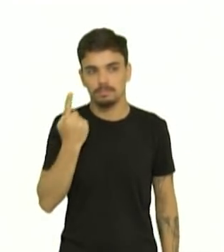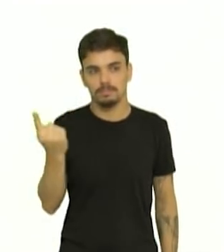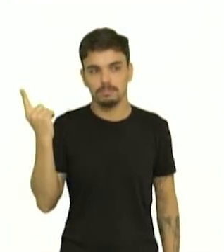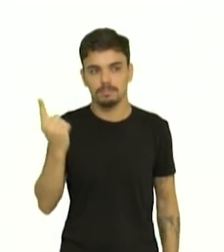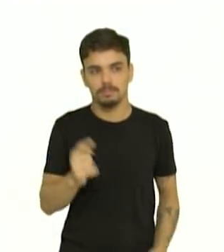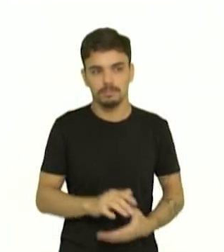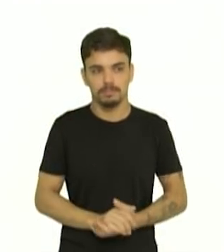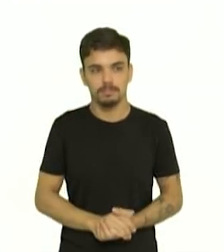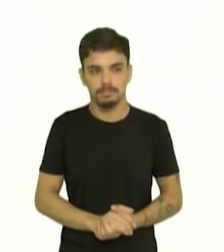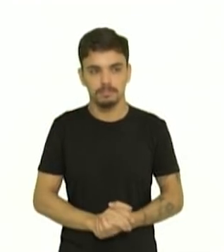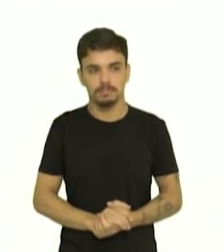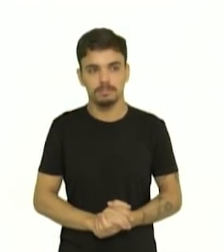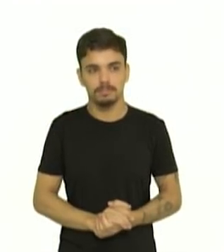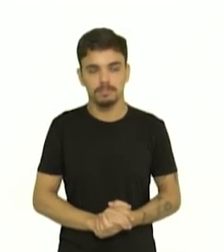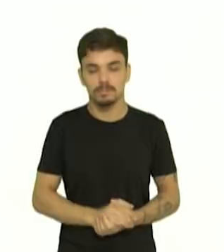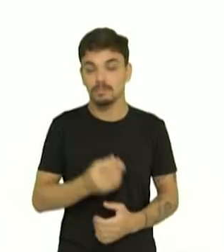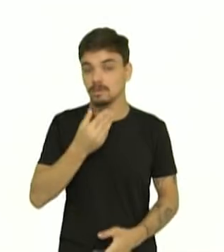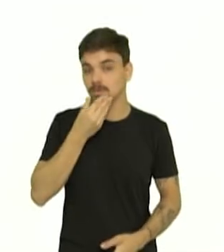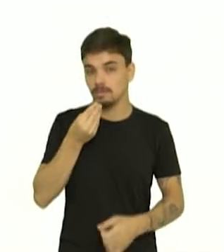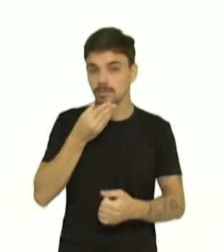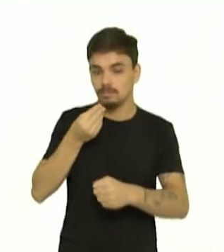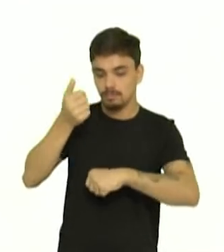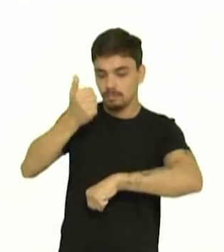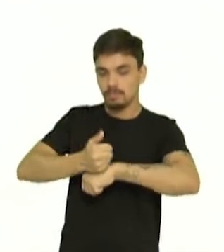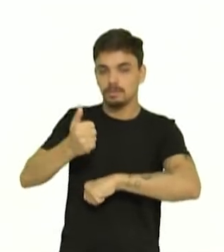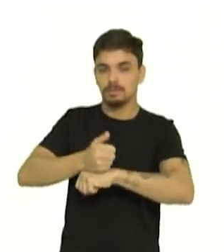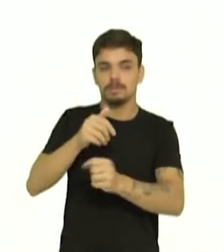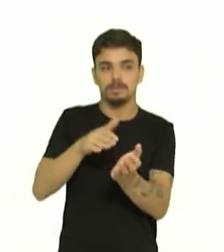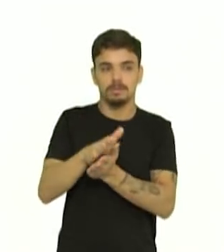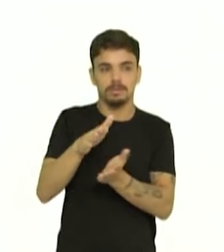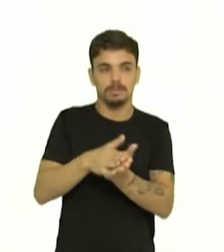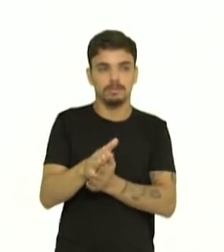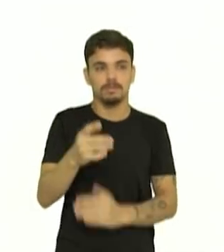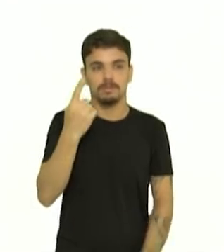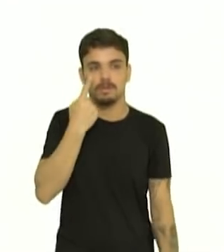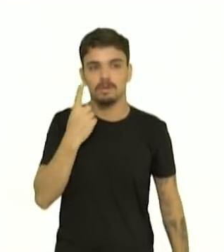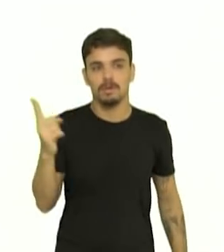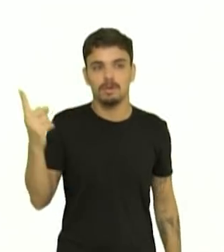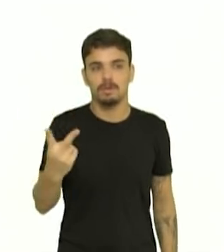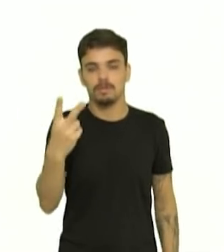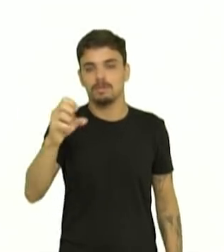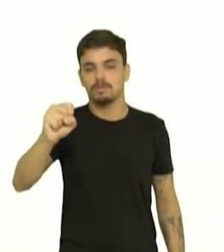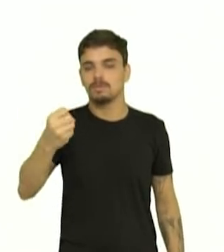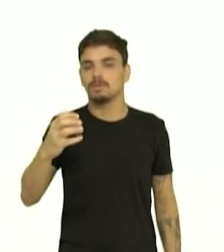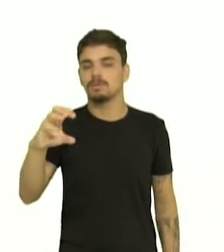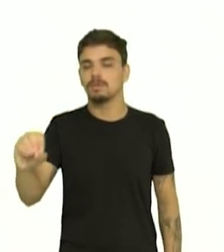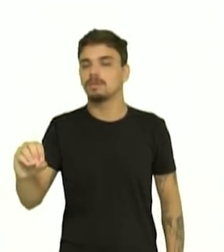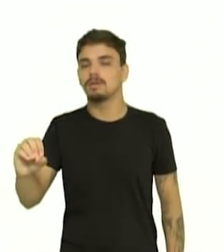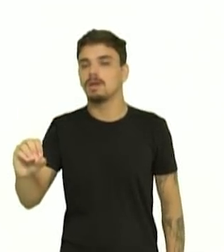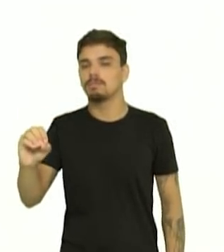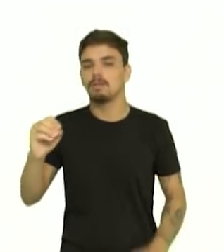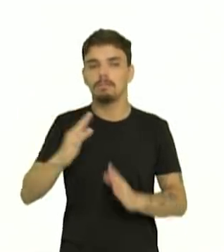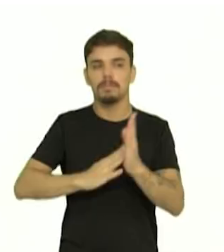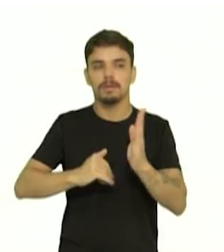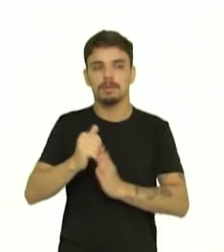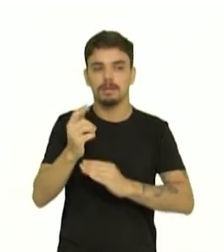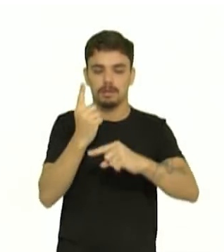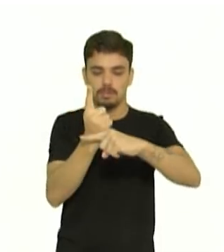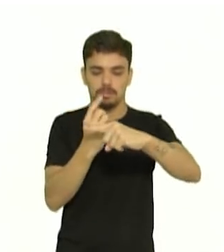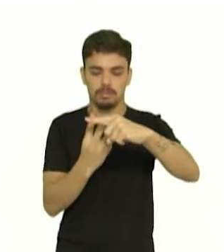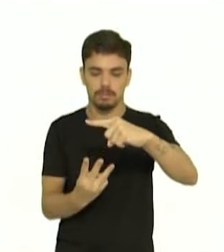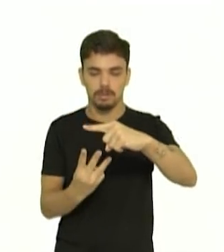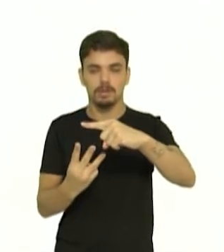em tintas R$280 para pintar 1/3 das portas. Quanto que ele irá gastar para pintar o restante? O restante é o que falta